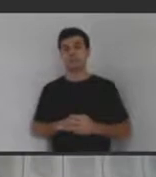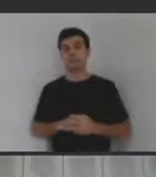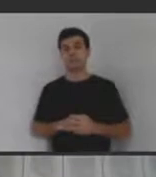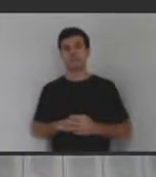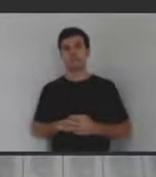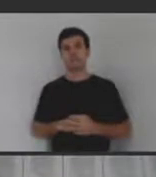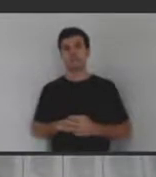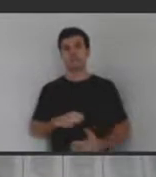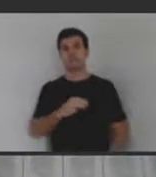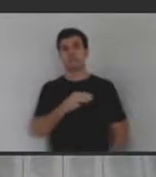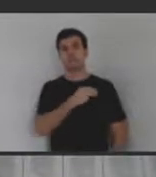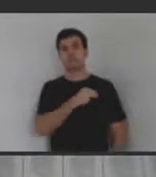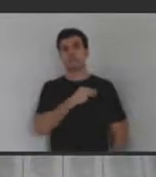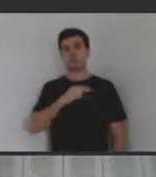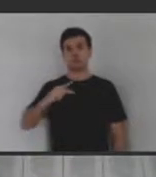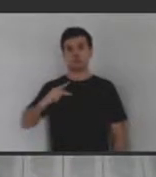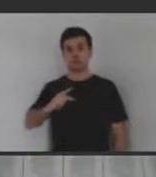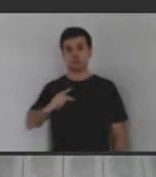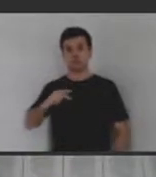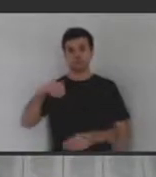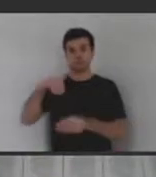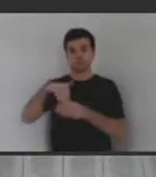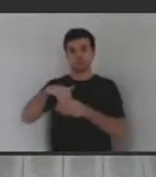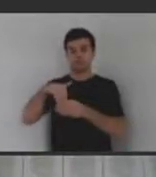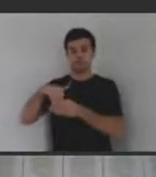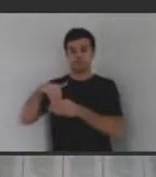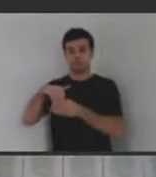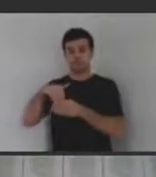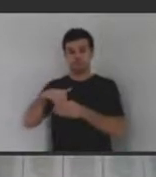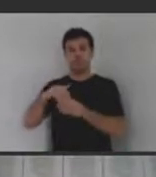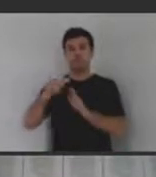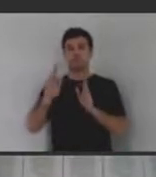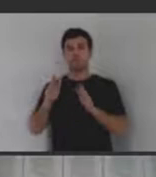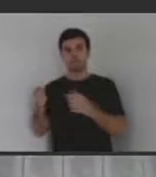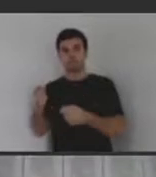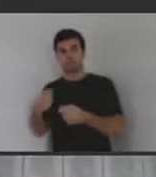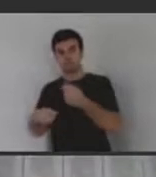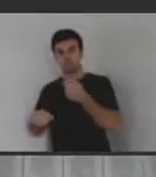Ministério Público Eleitoral. Procedimento administrativo, portaria